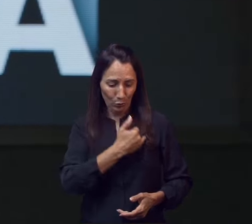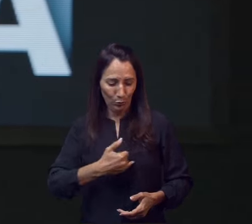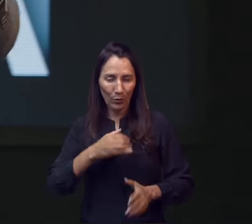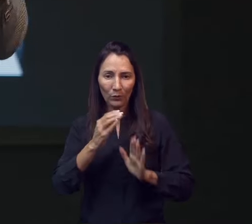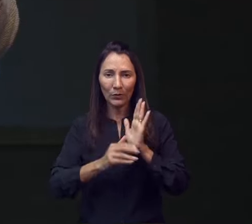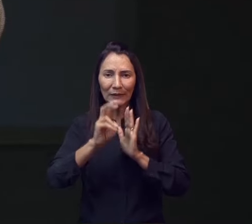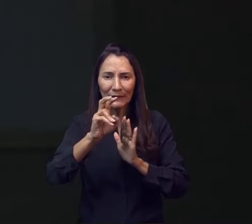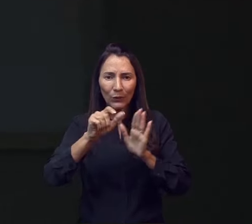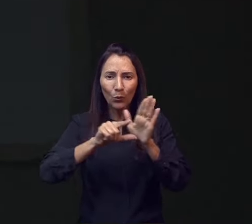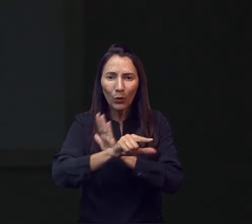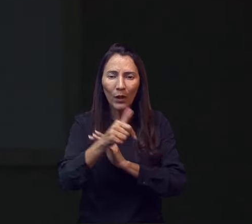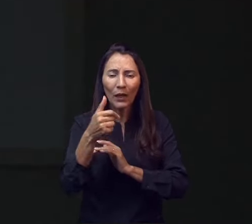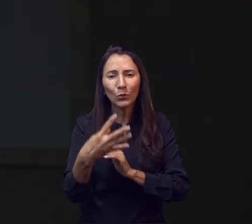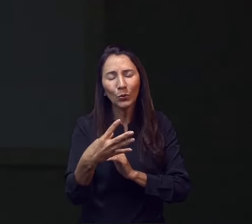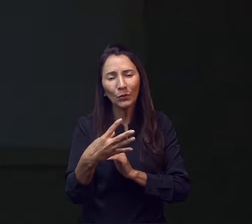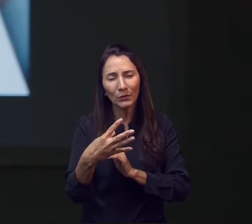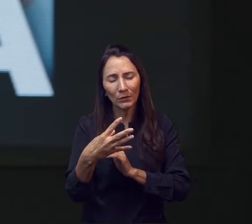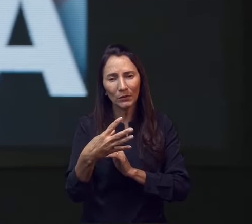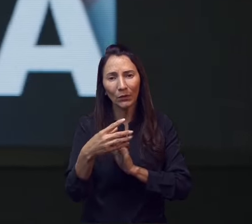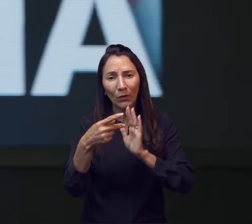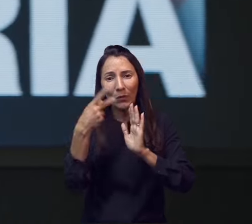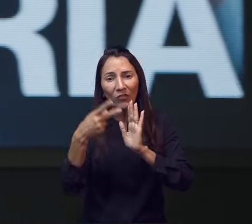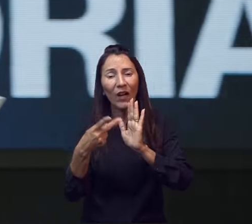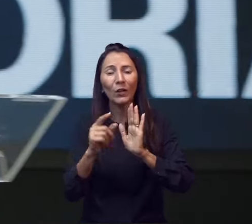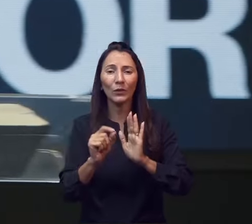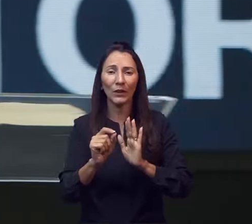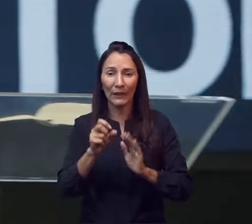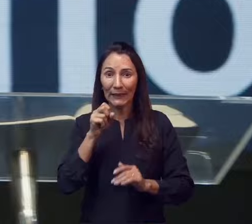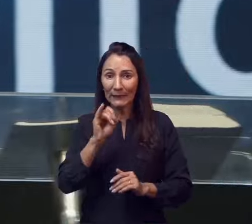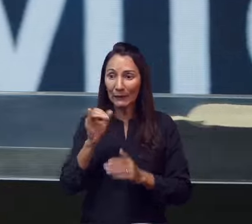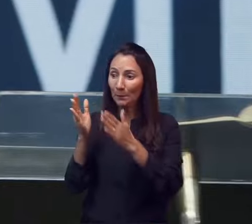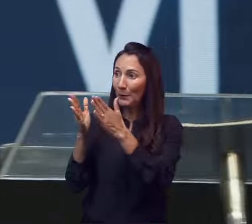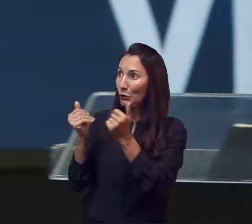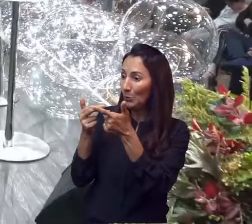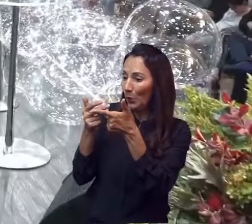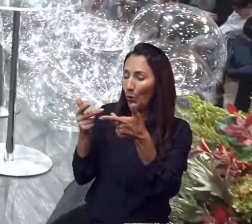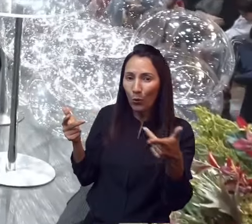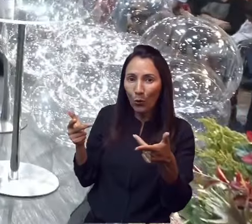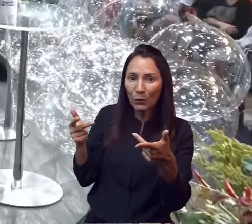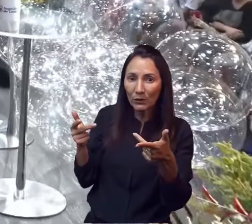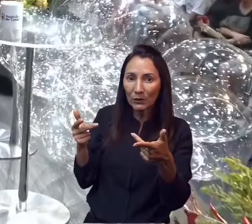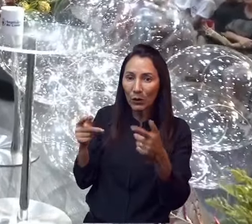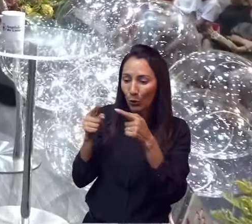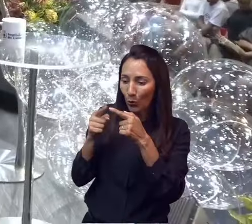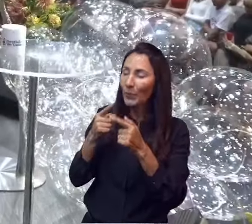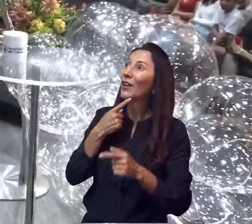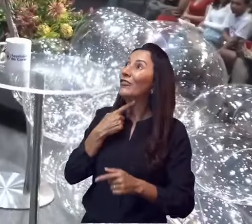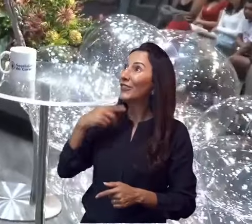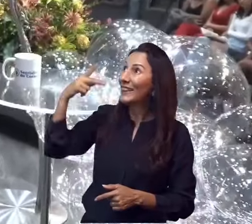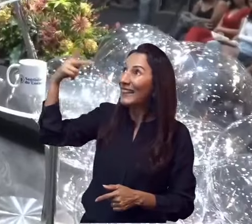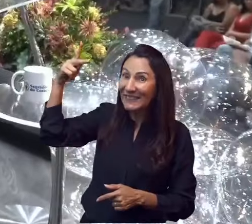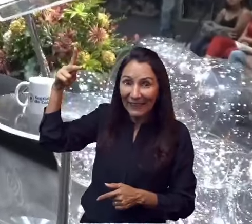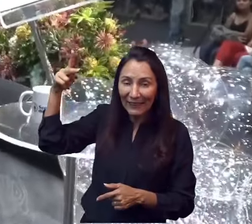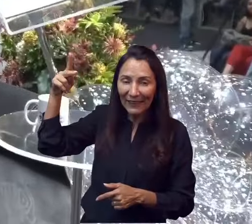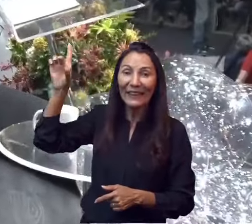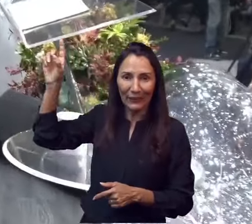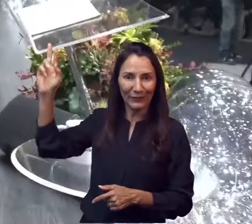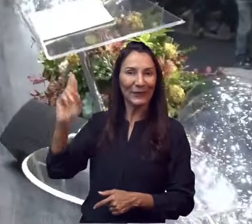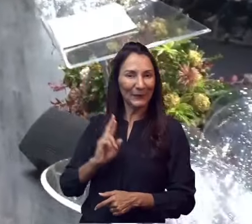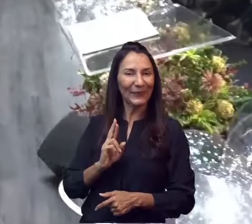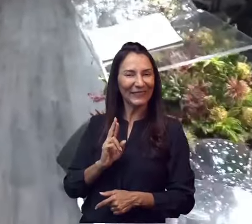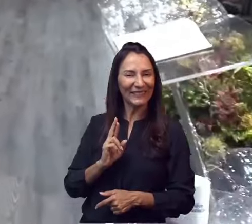Esta é a confiança que temos nele se pedirmos alguma coisa dentro da sua vontade ele nos ouve